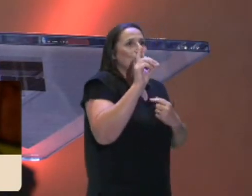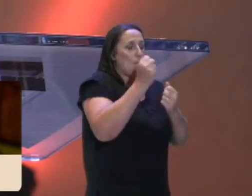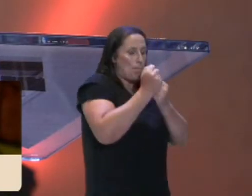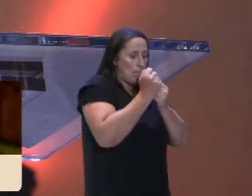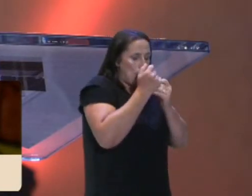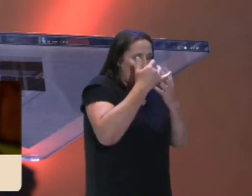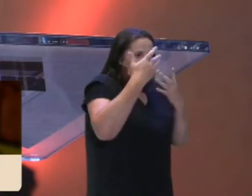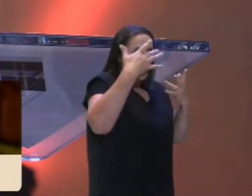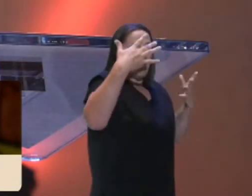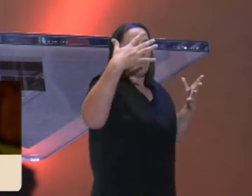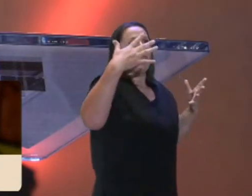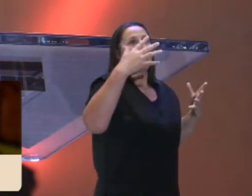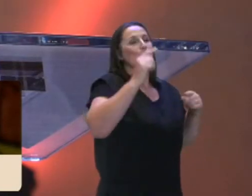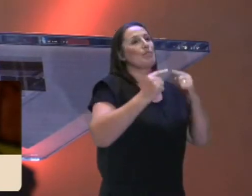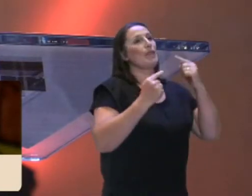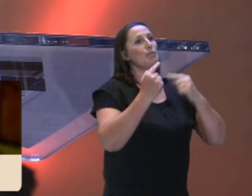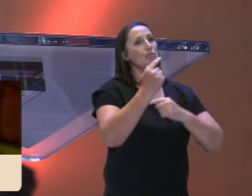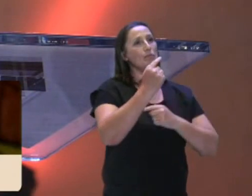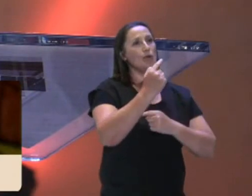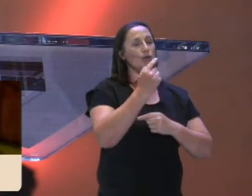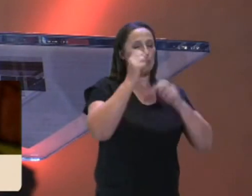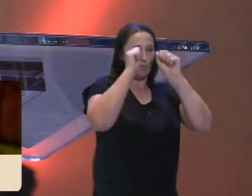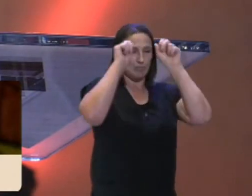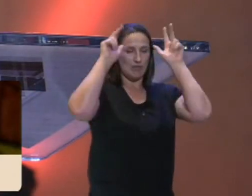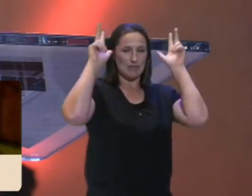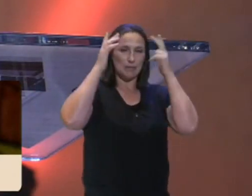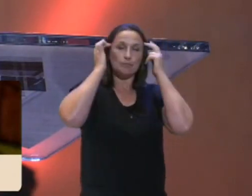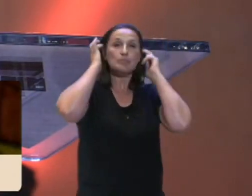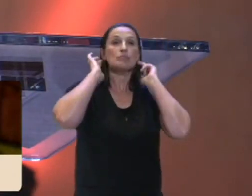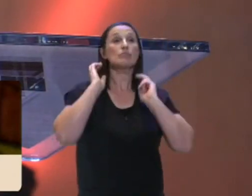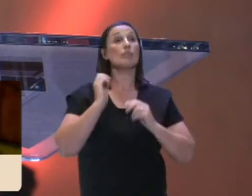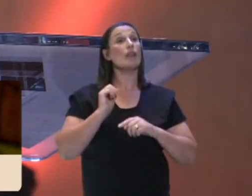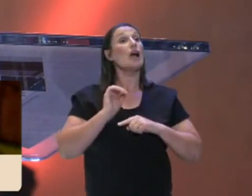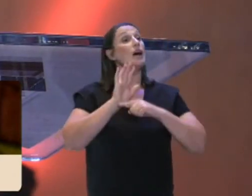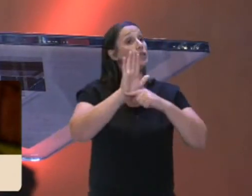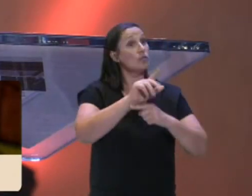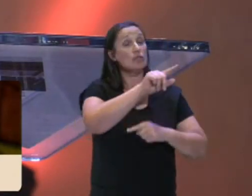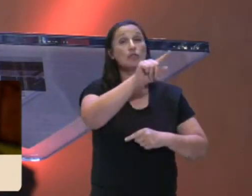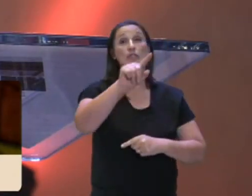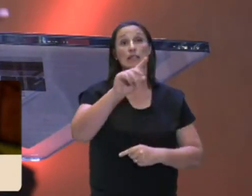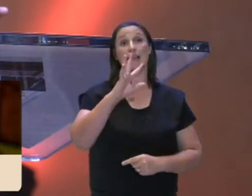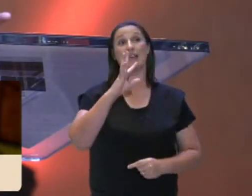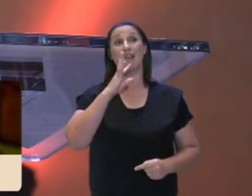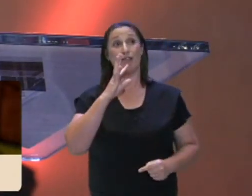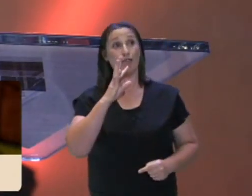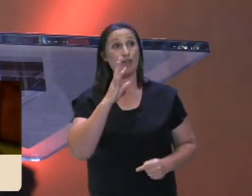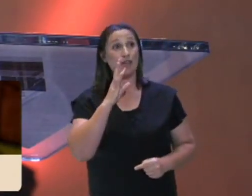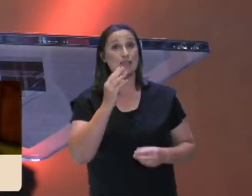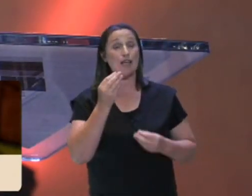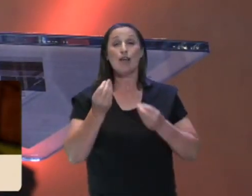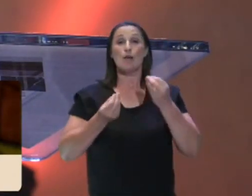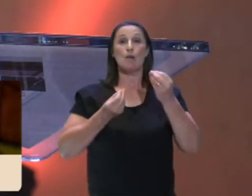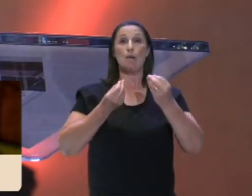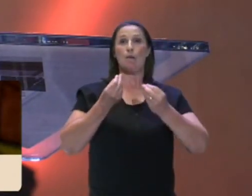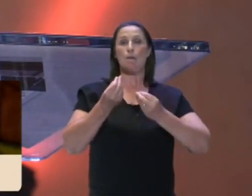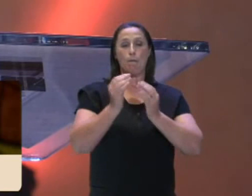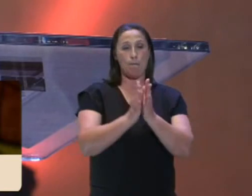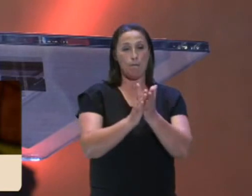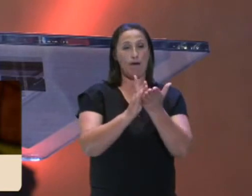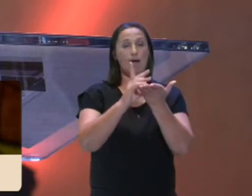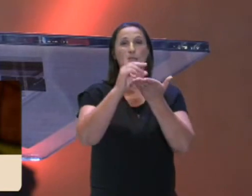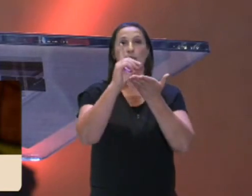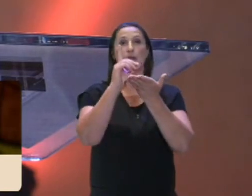é ajudar você a reconhecer alguns desses recursos da Bíblia, né? Para